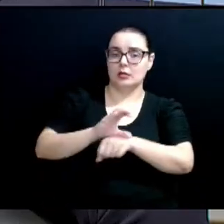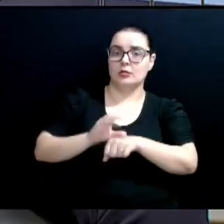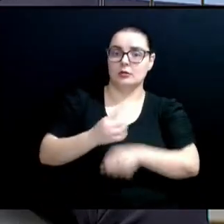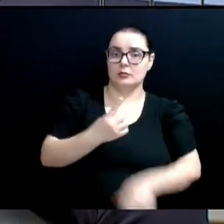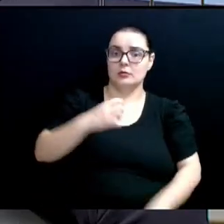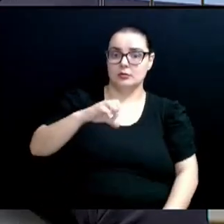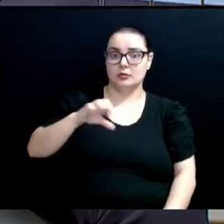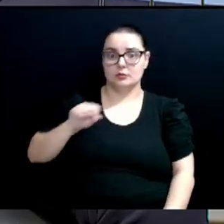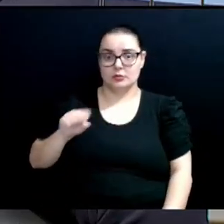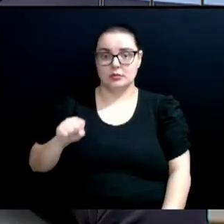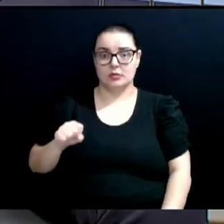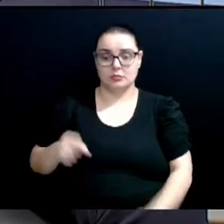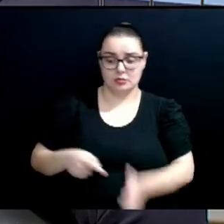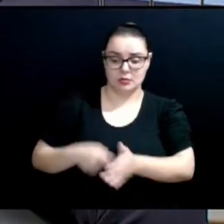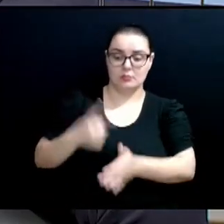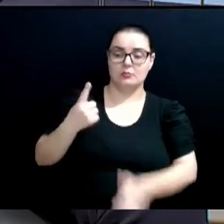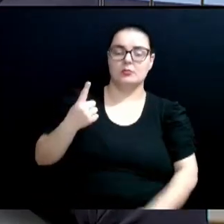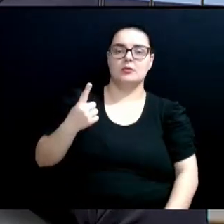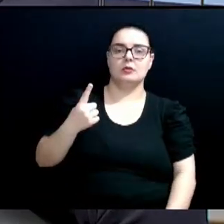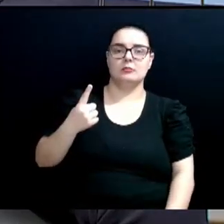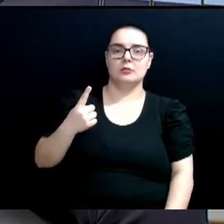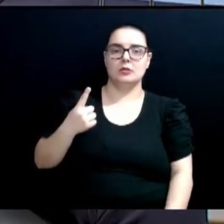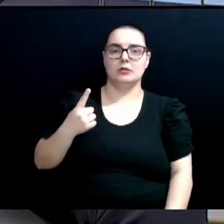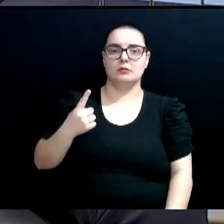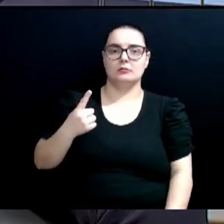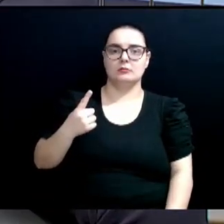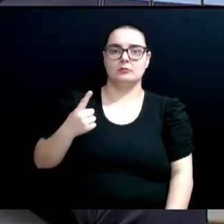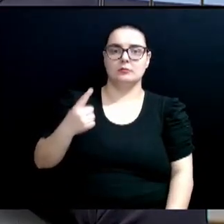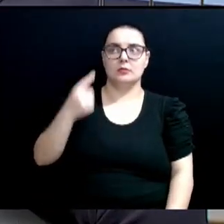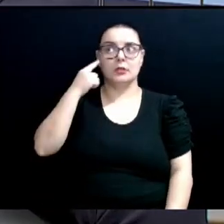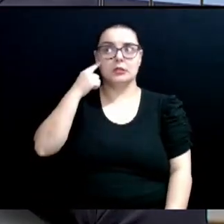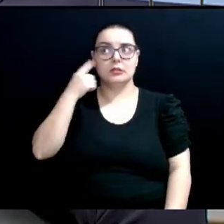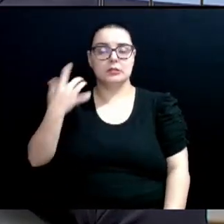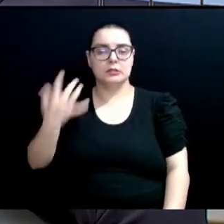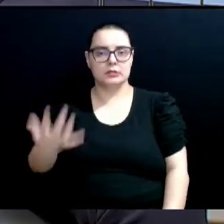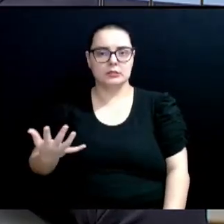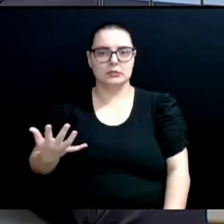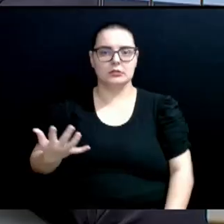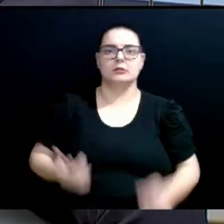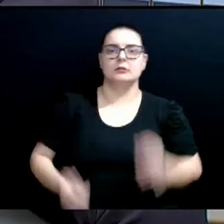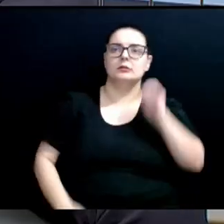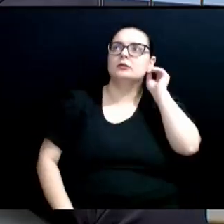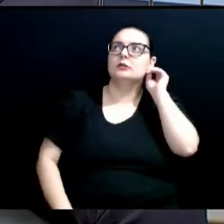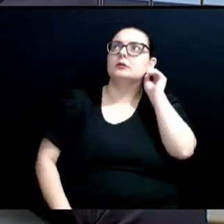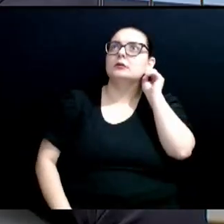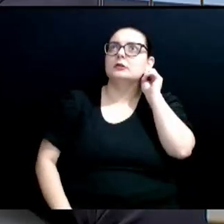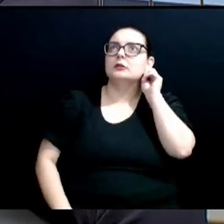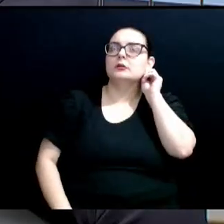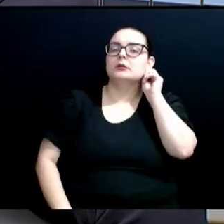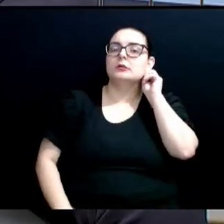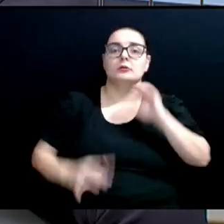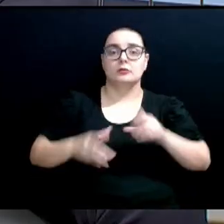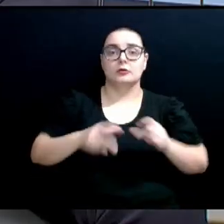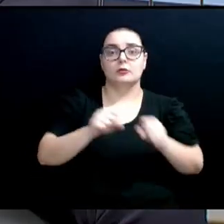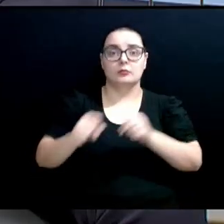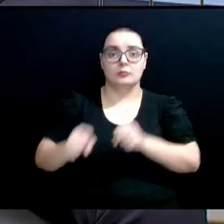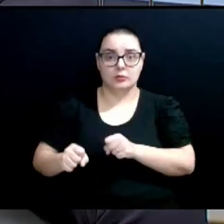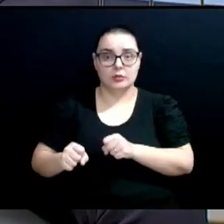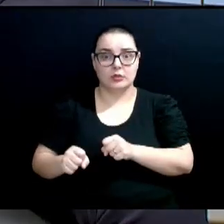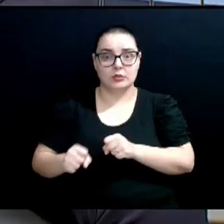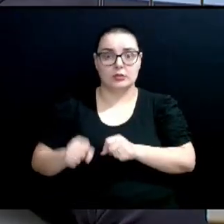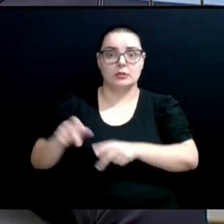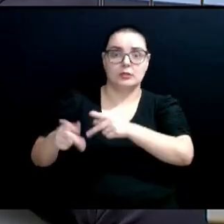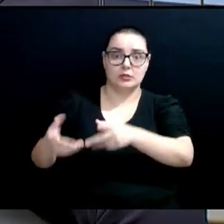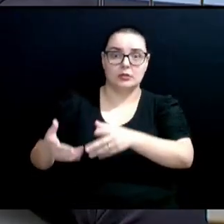que, além da ideia de que todo poder emana do povo que o exerce por meio de seus representantes,